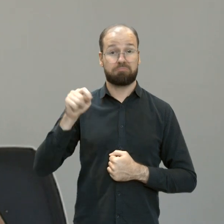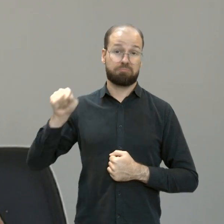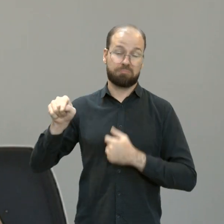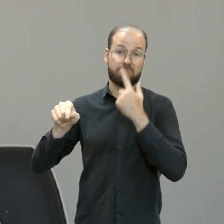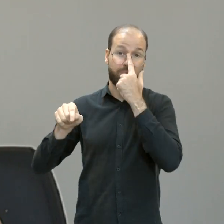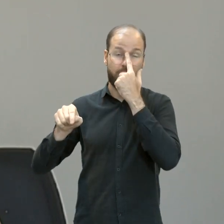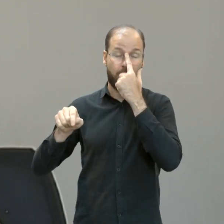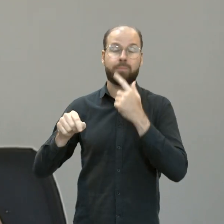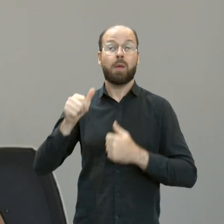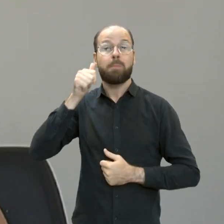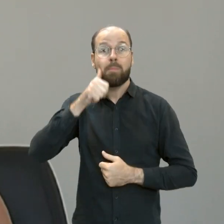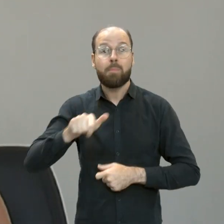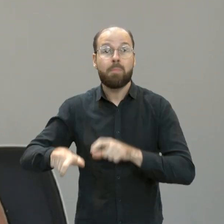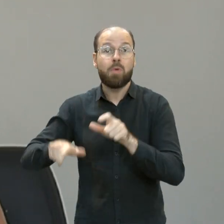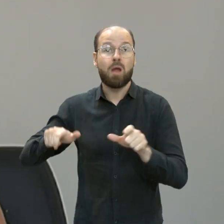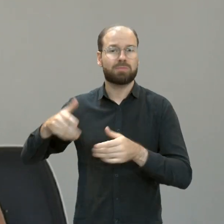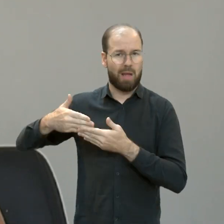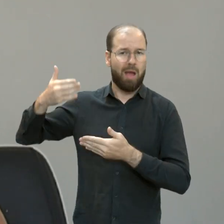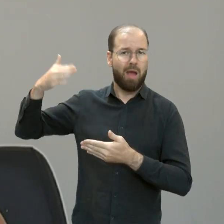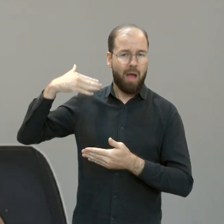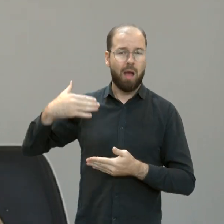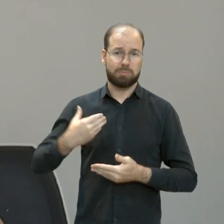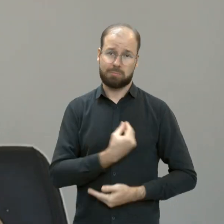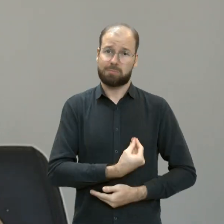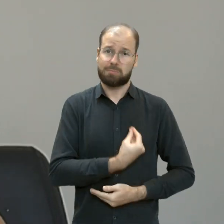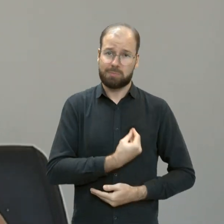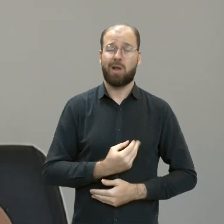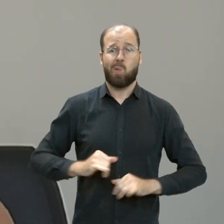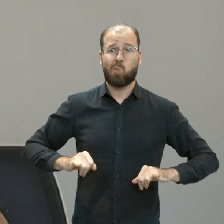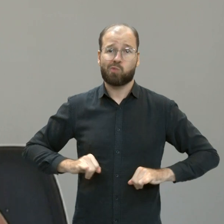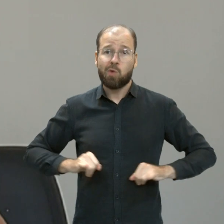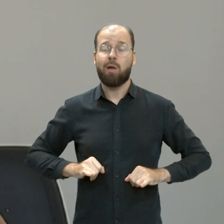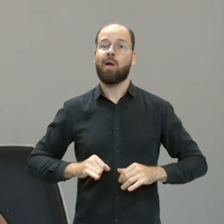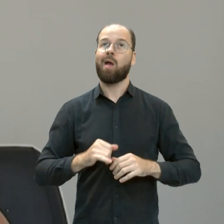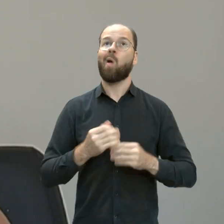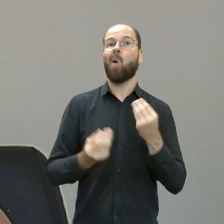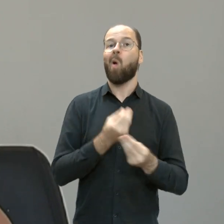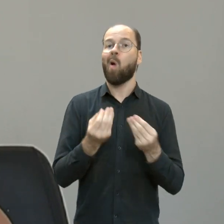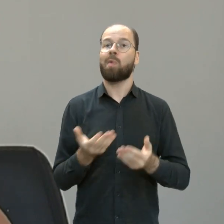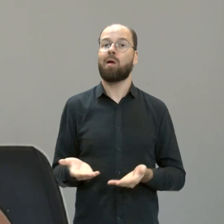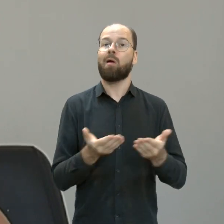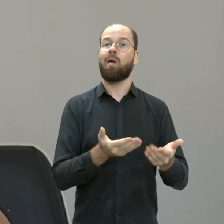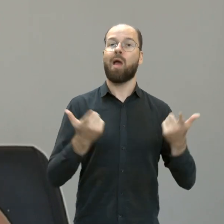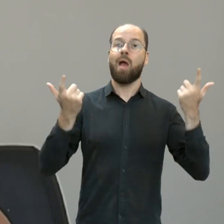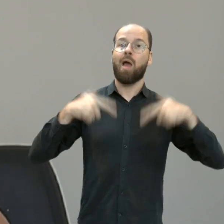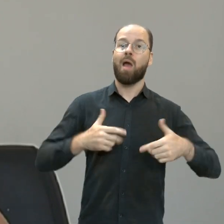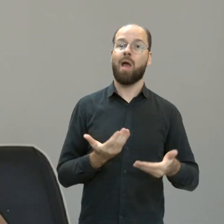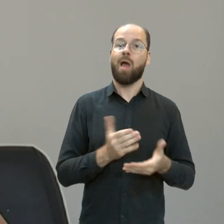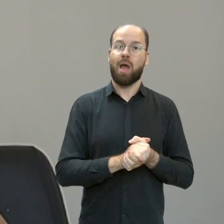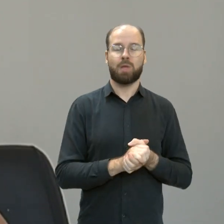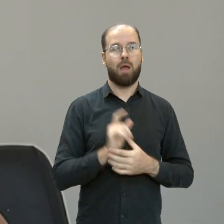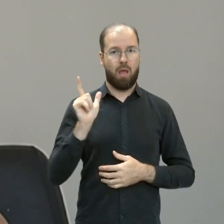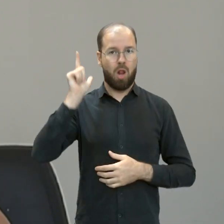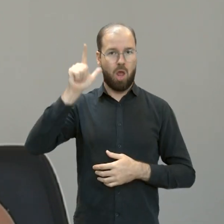as mulheres, elas, naquela ocasião, tinham, não é, o destino do casamento, e Leodegária fez a opção de